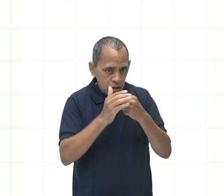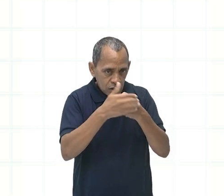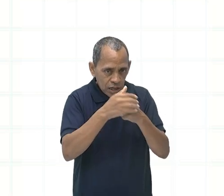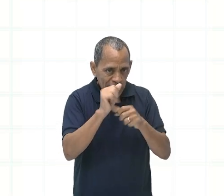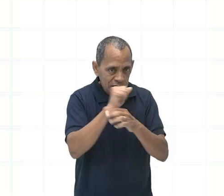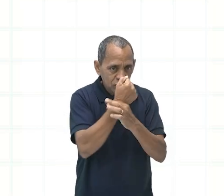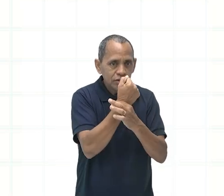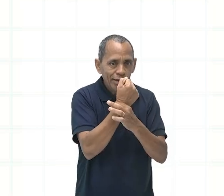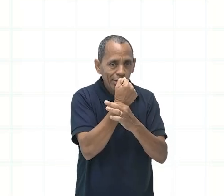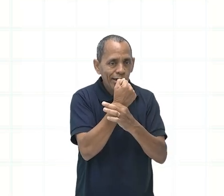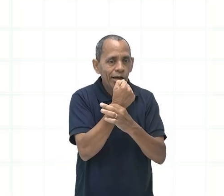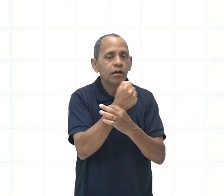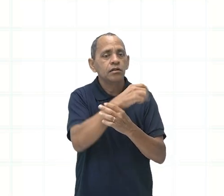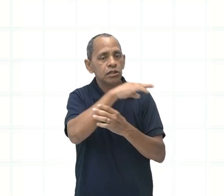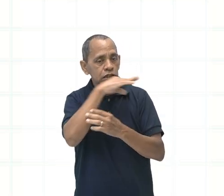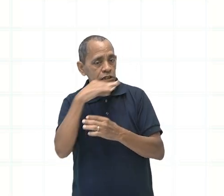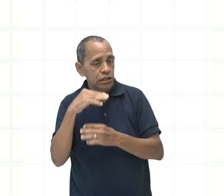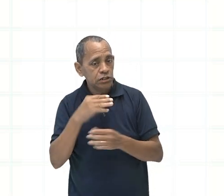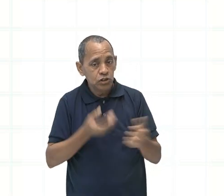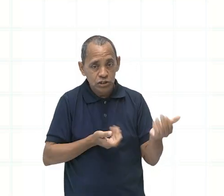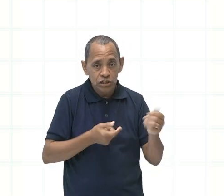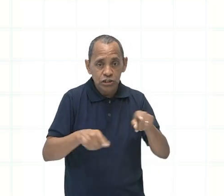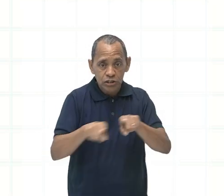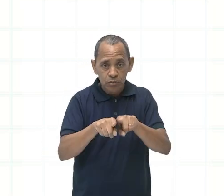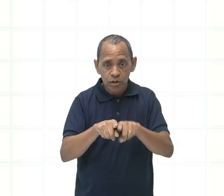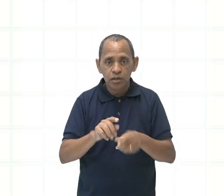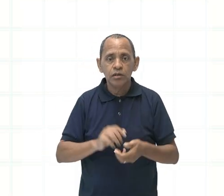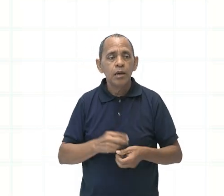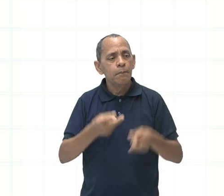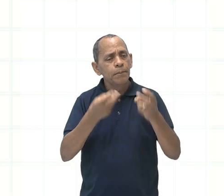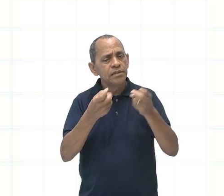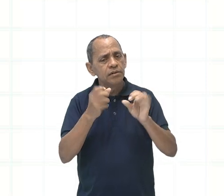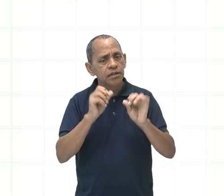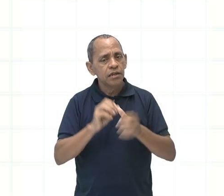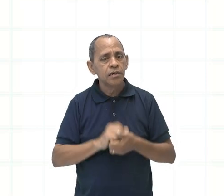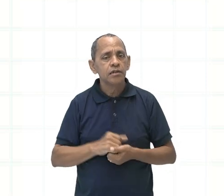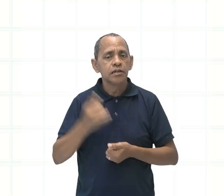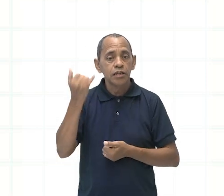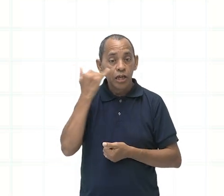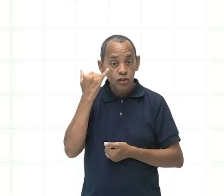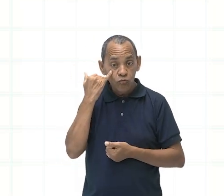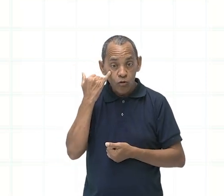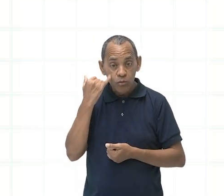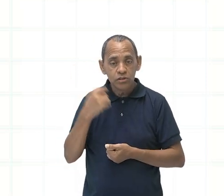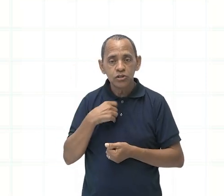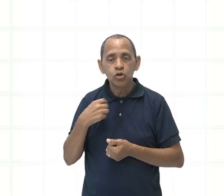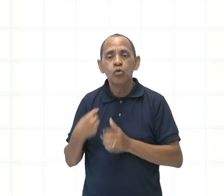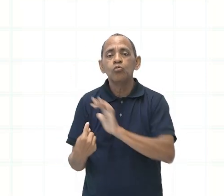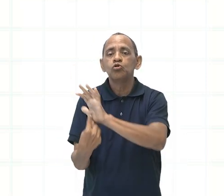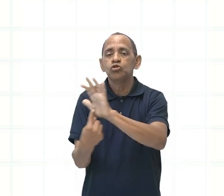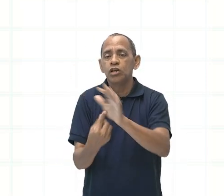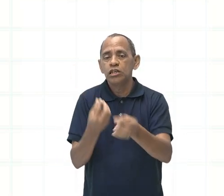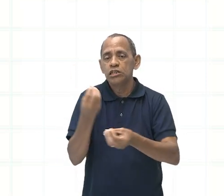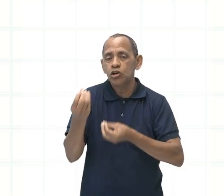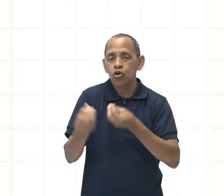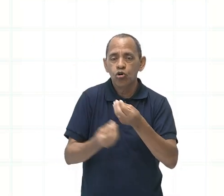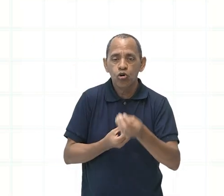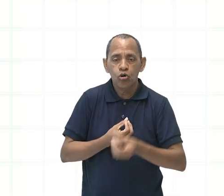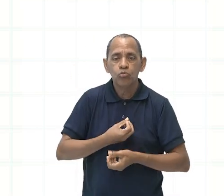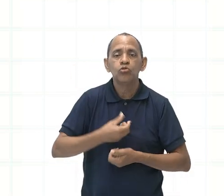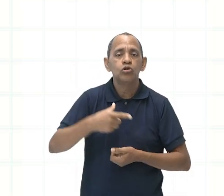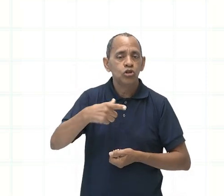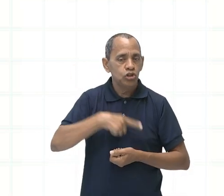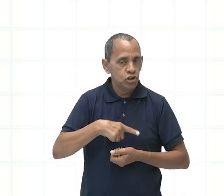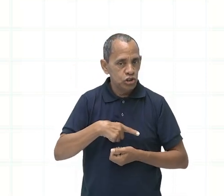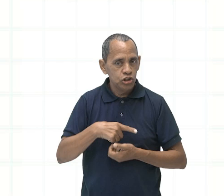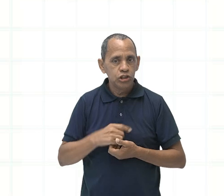resguardar os direitos das crianças e adolescentes. Mas nota que essa informação é